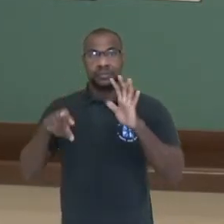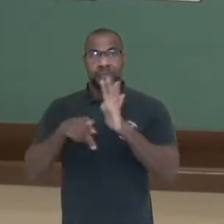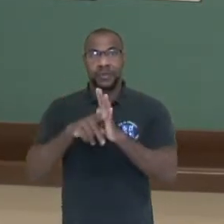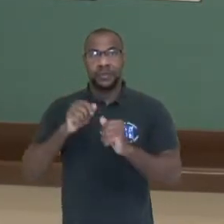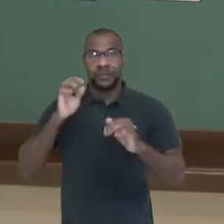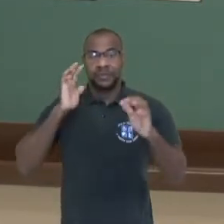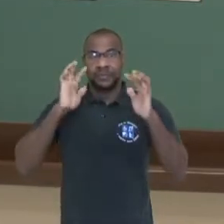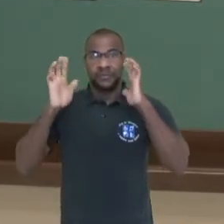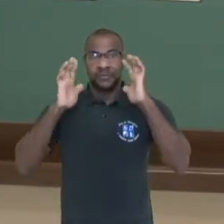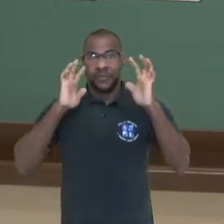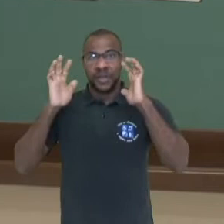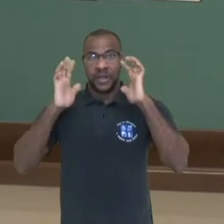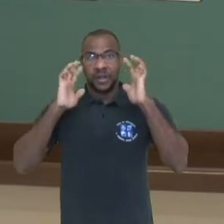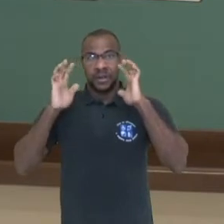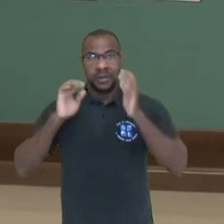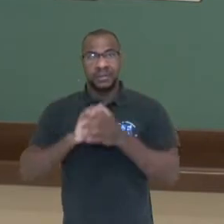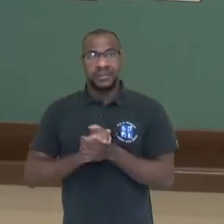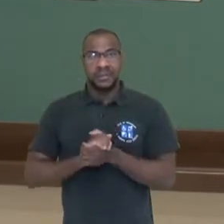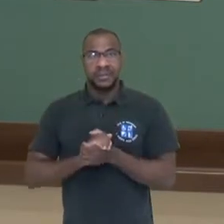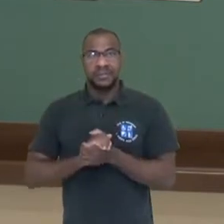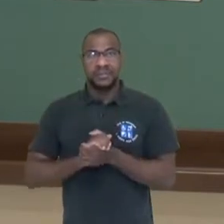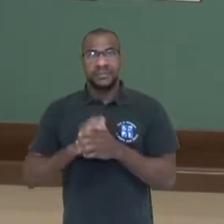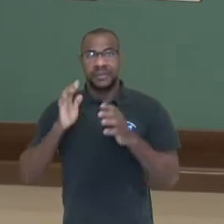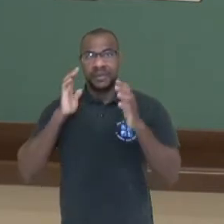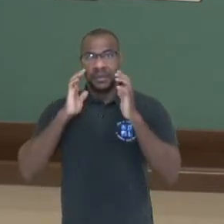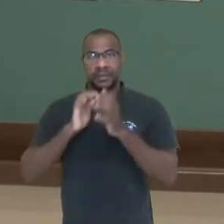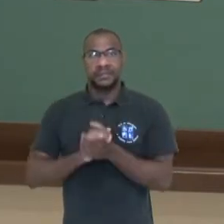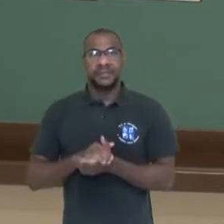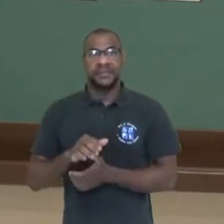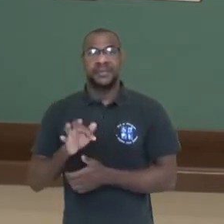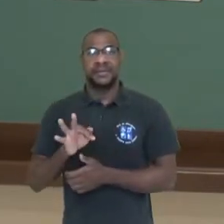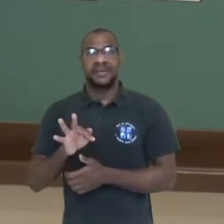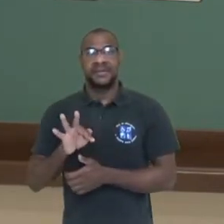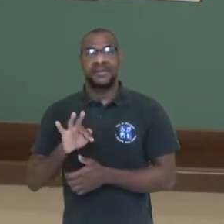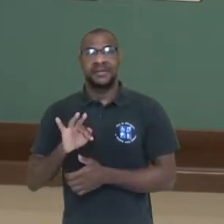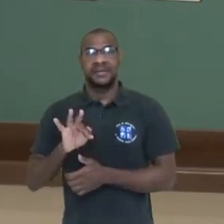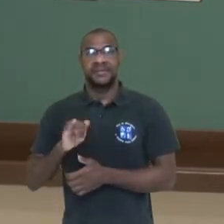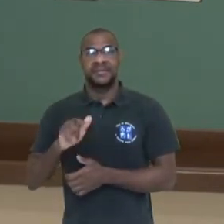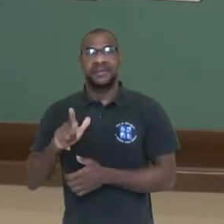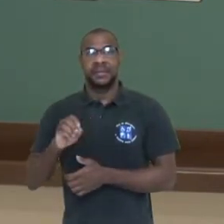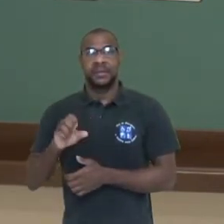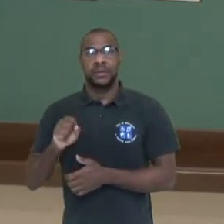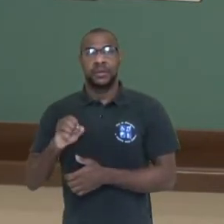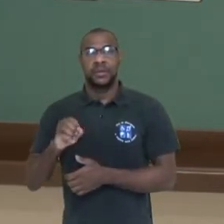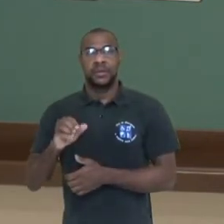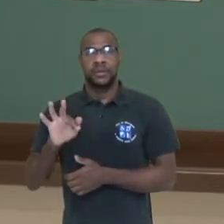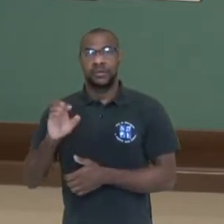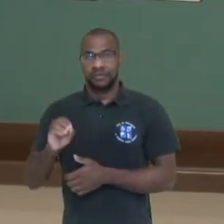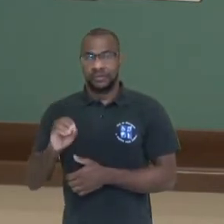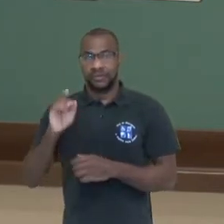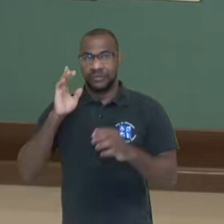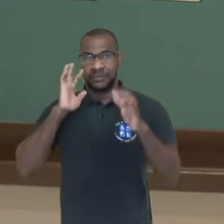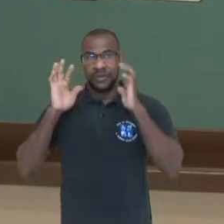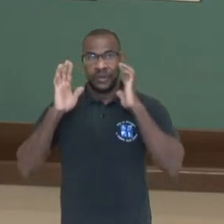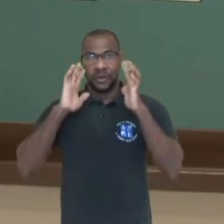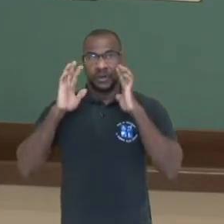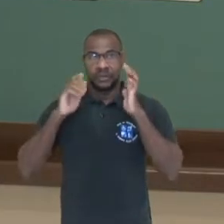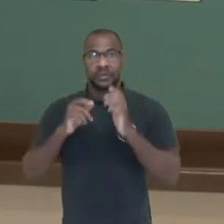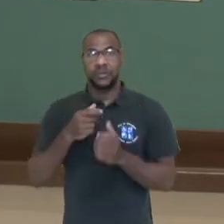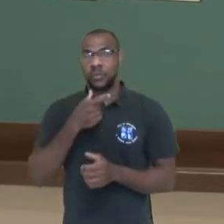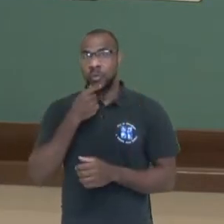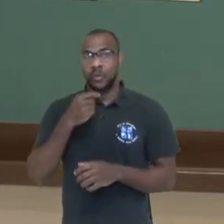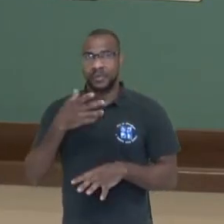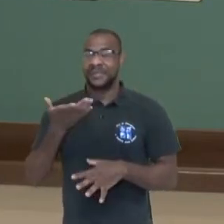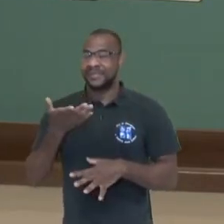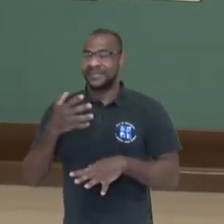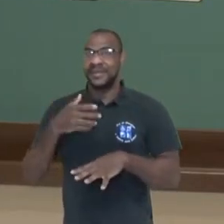ok? Mas tem aplicação em nosso dia a dia? O que eu tenho a ver com isso, professora? Com o que ele criou